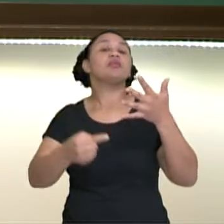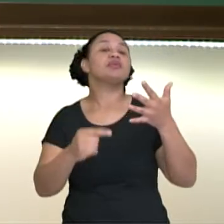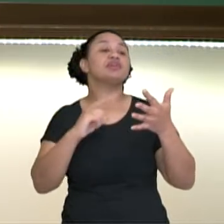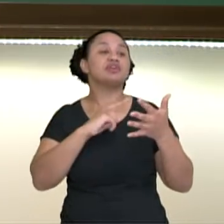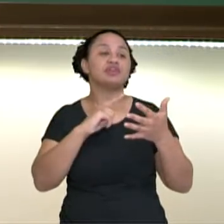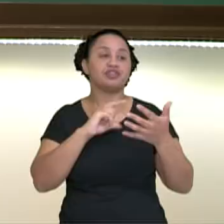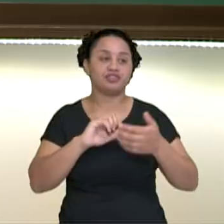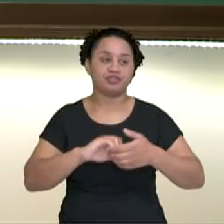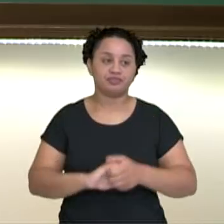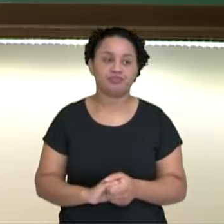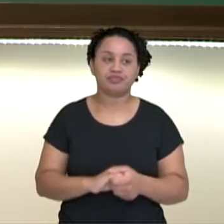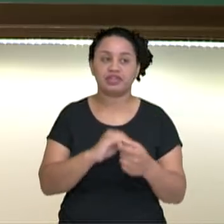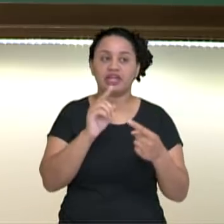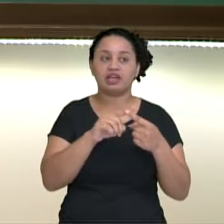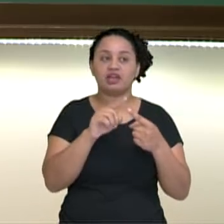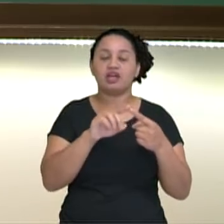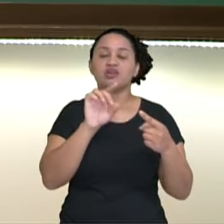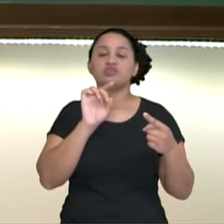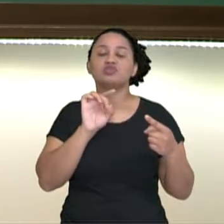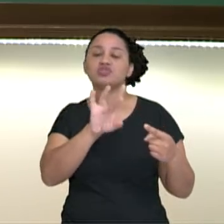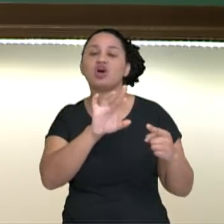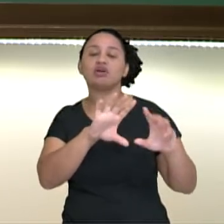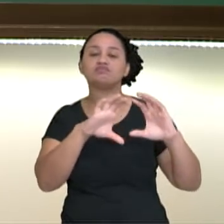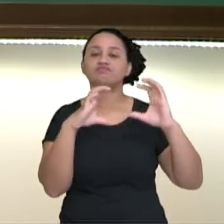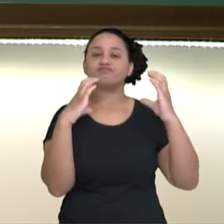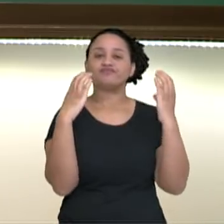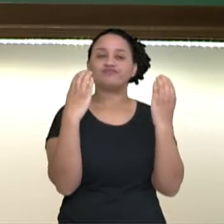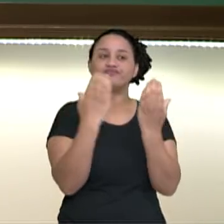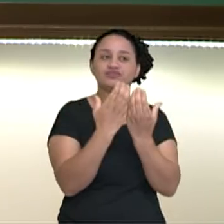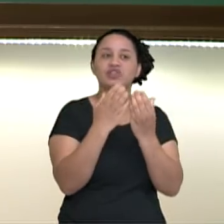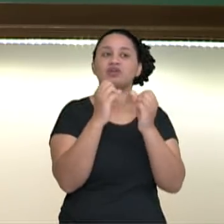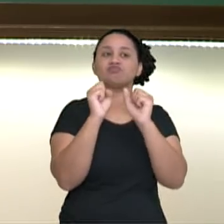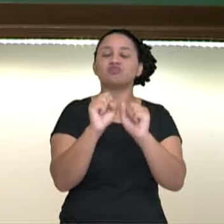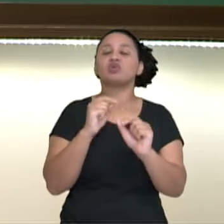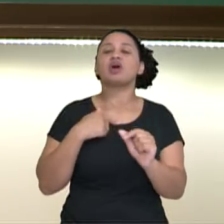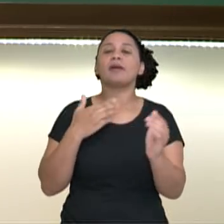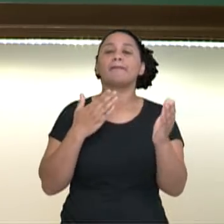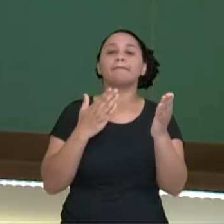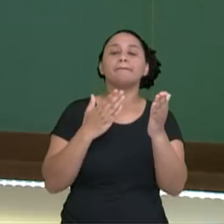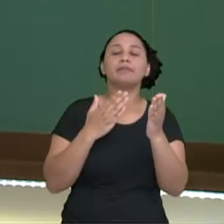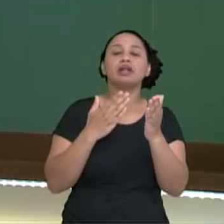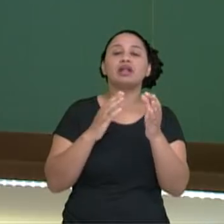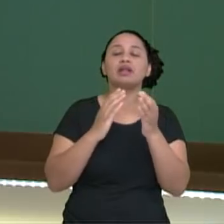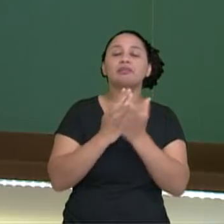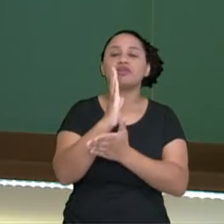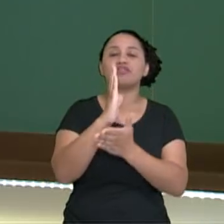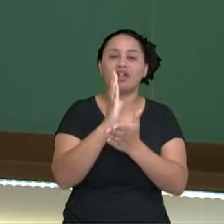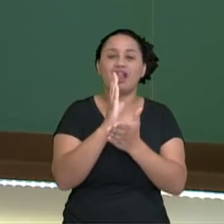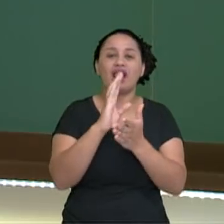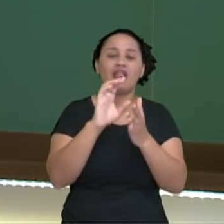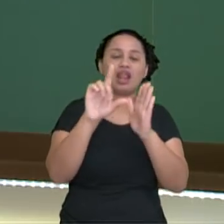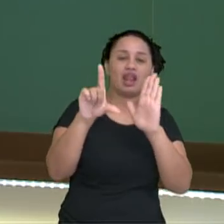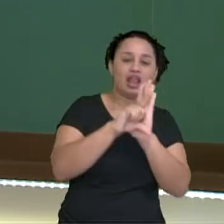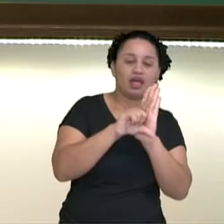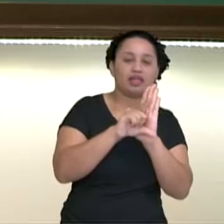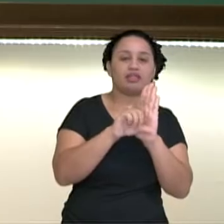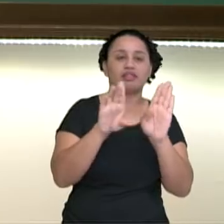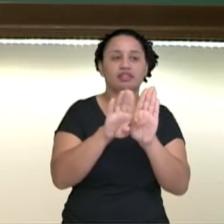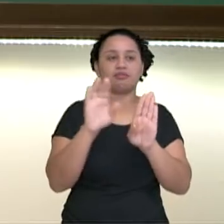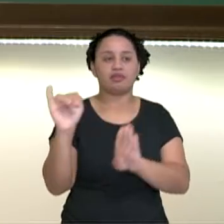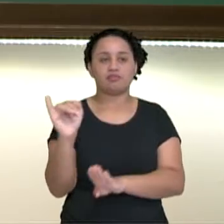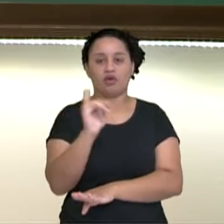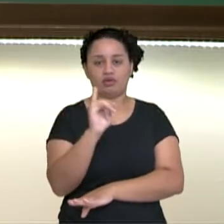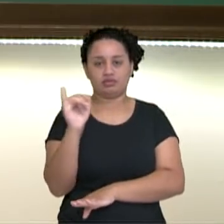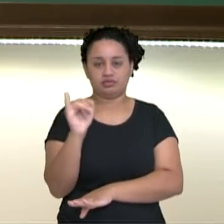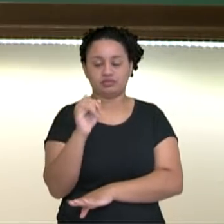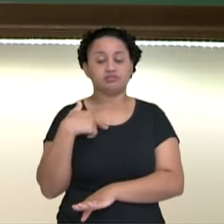Direitos? Primeiro, somente o parlamento poderia aprovar leis e impostos, ou seja,